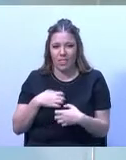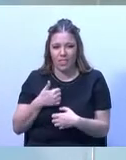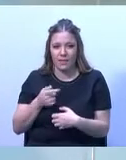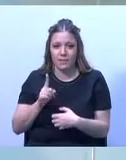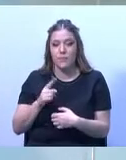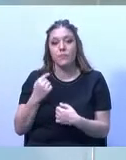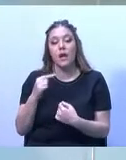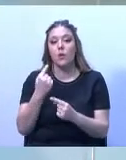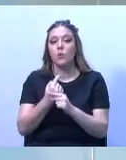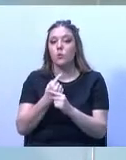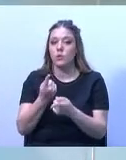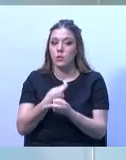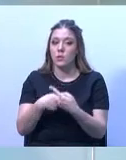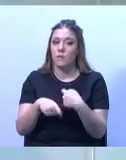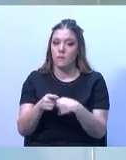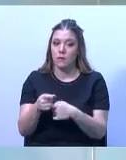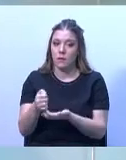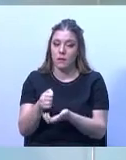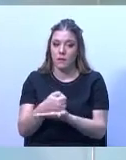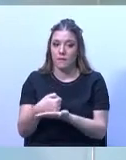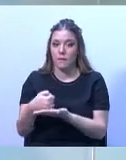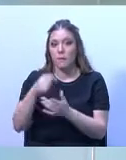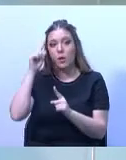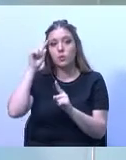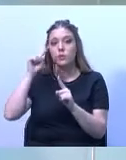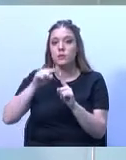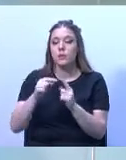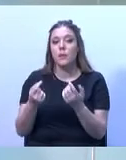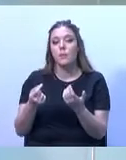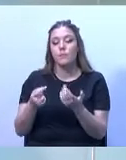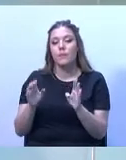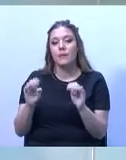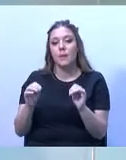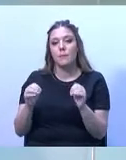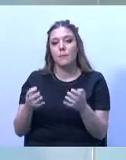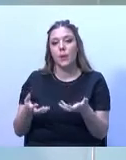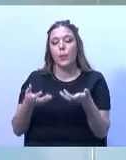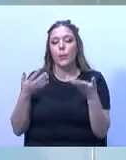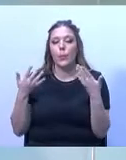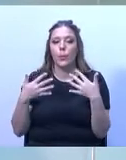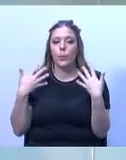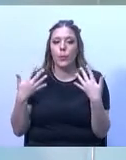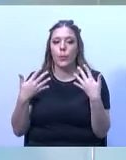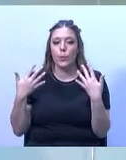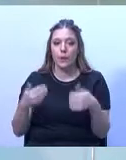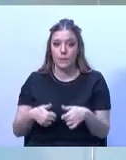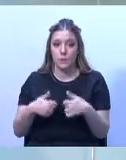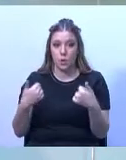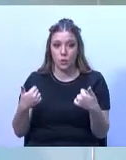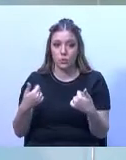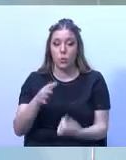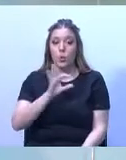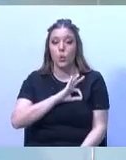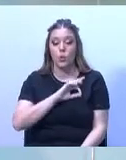Existem produtos à venda nas farmácias para refrescar os pés, para dar sensação de frescura. Poderia o Sr. Rui começar